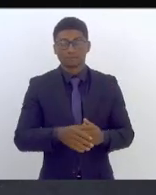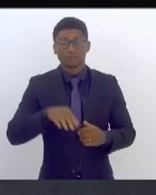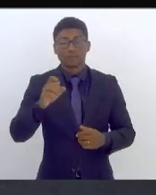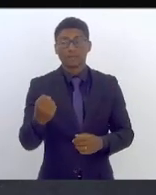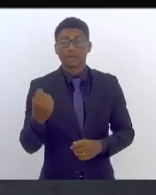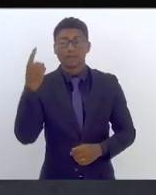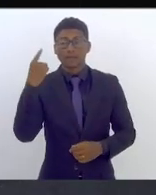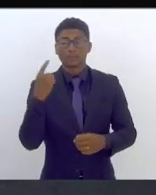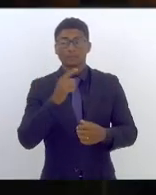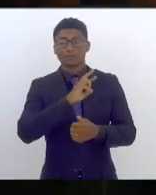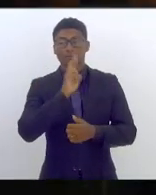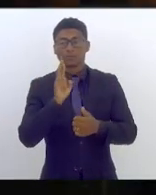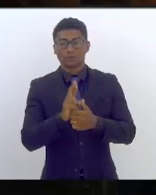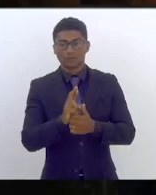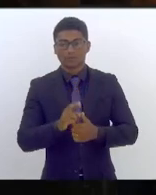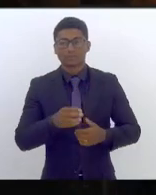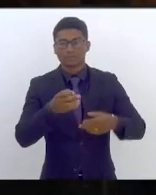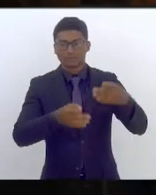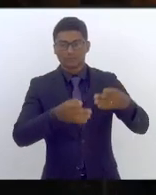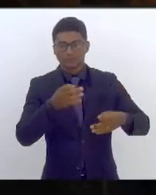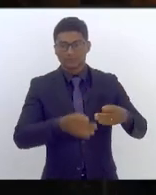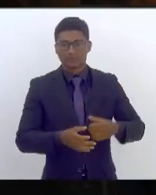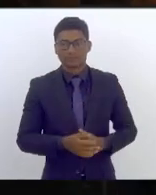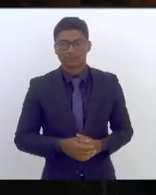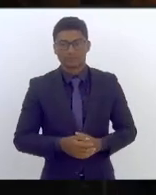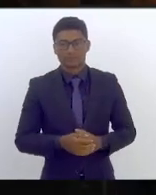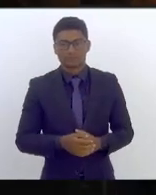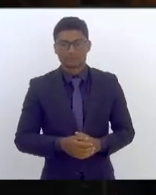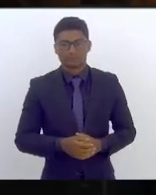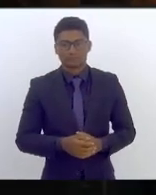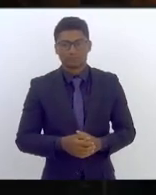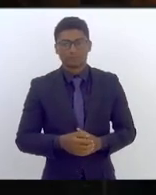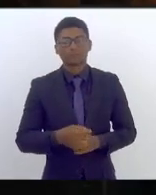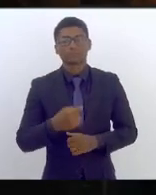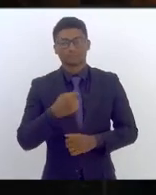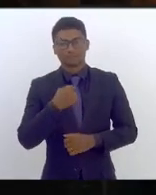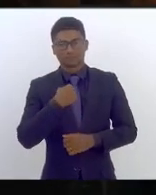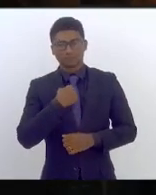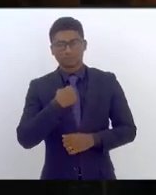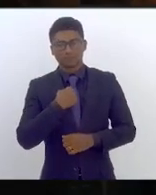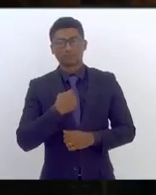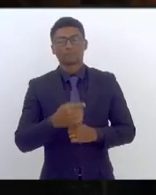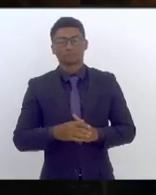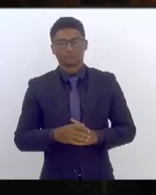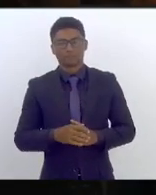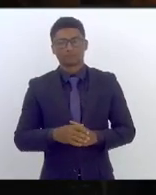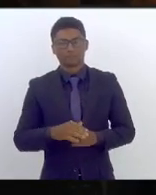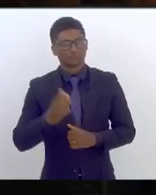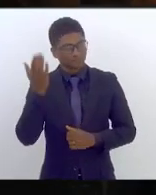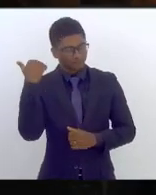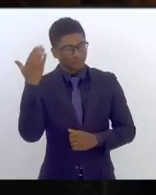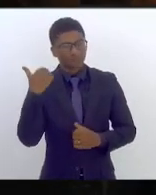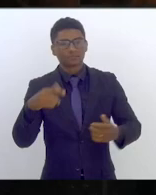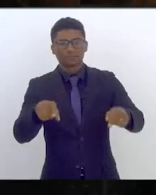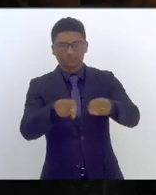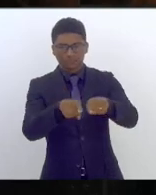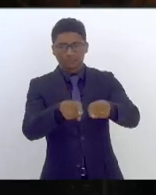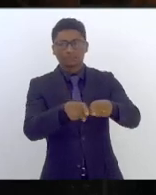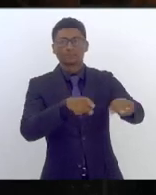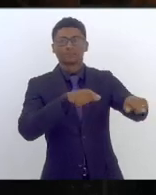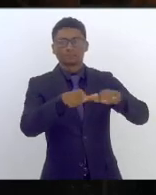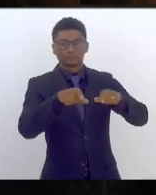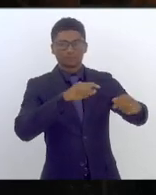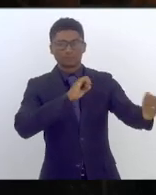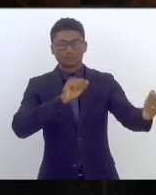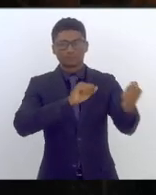Procurador Geral de Justiça com quem eu tive o privilégio de trabalhar também por um período